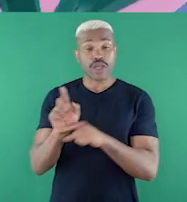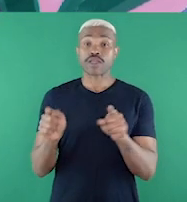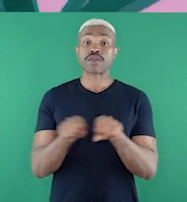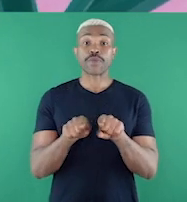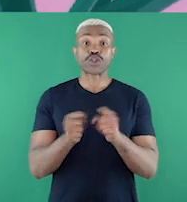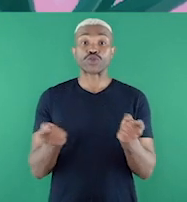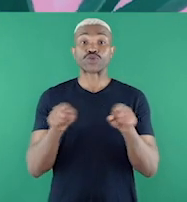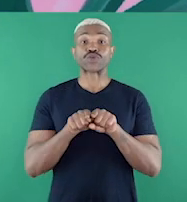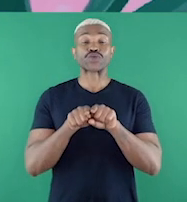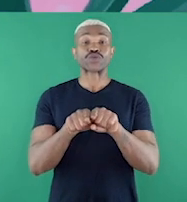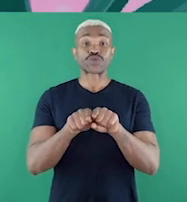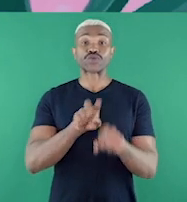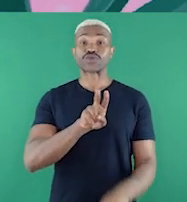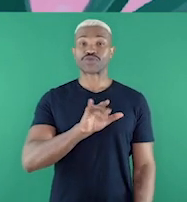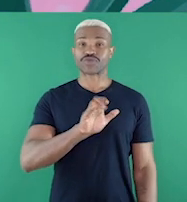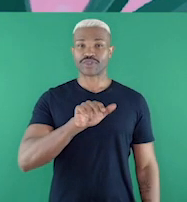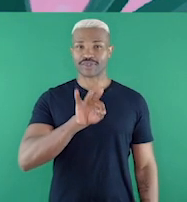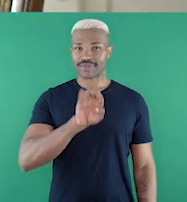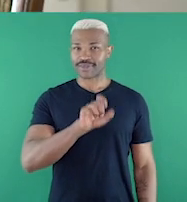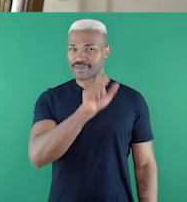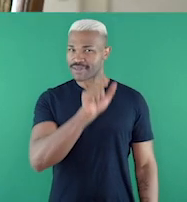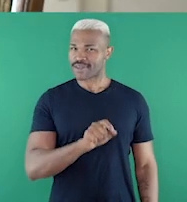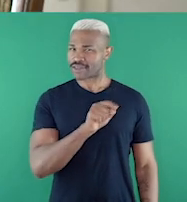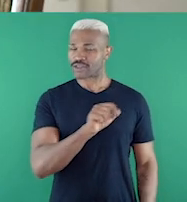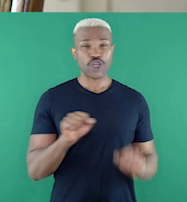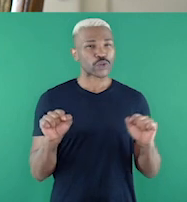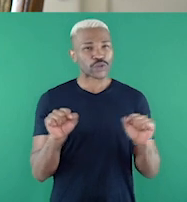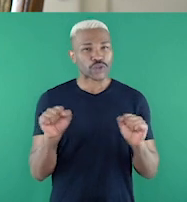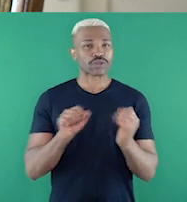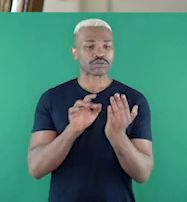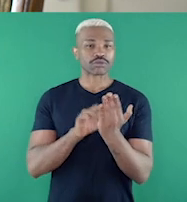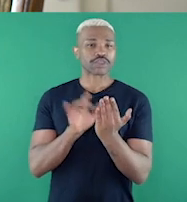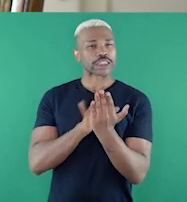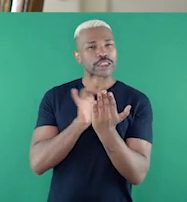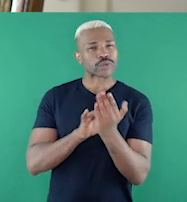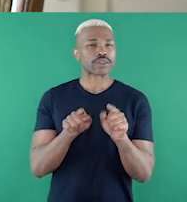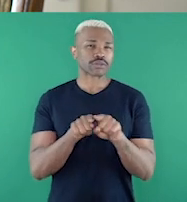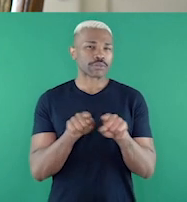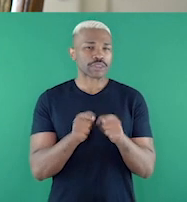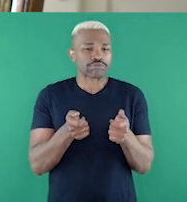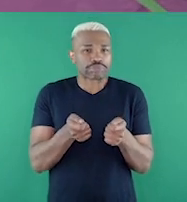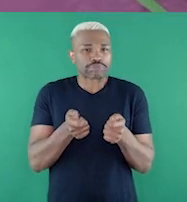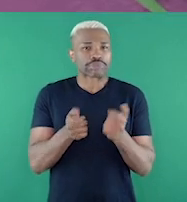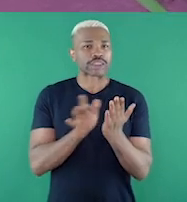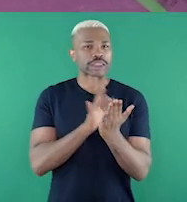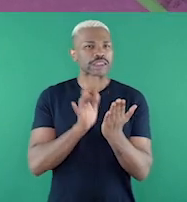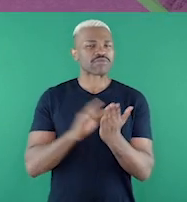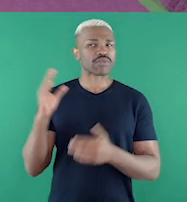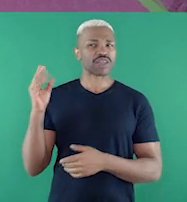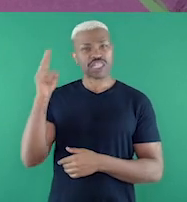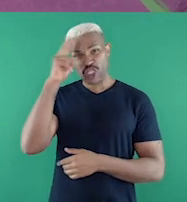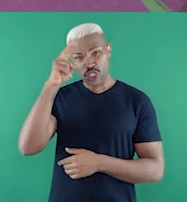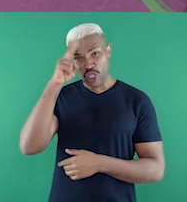companhia. Justamente o Vicente. Ele adora ficar no celular, adora ficar no tablet e detesta ouvir